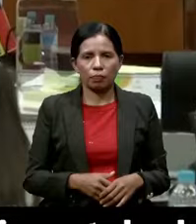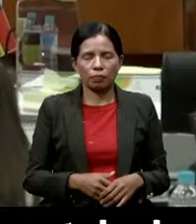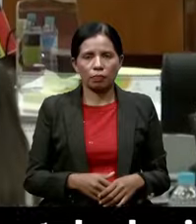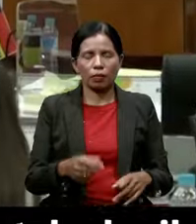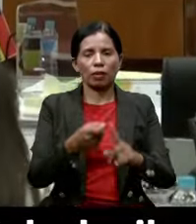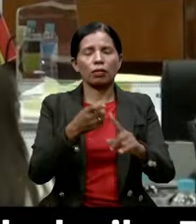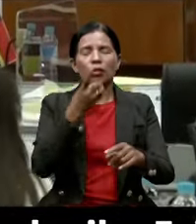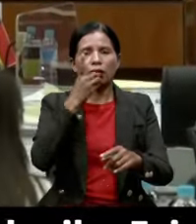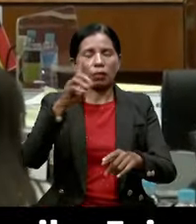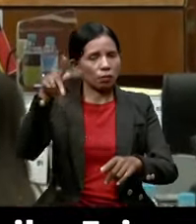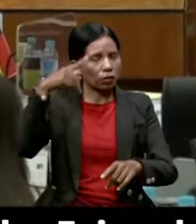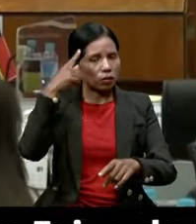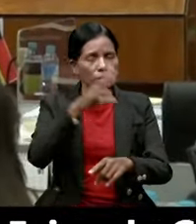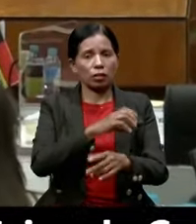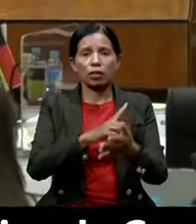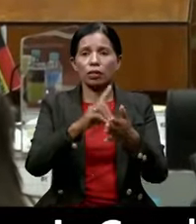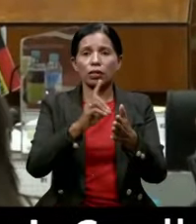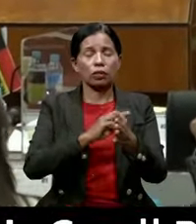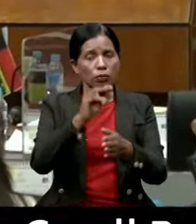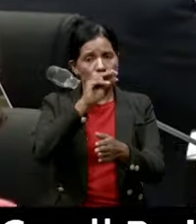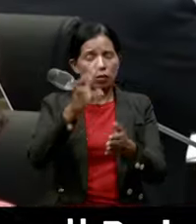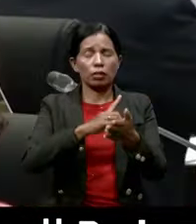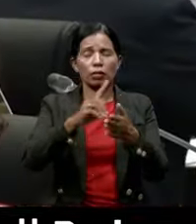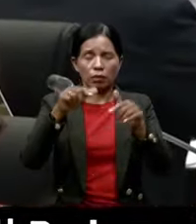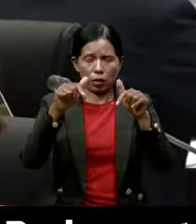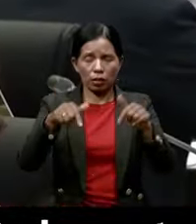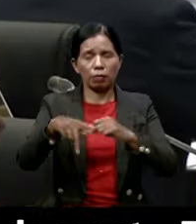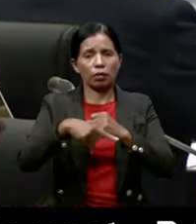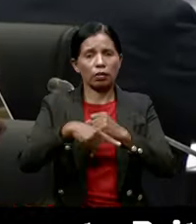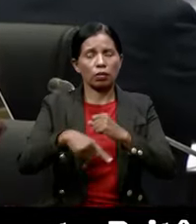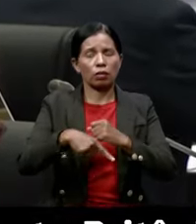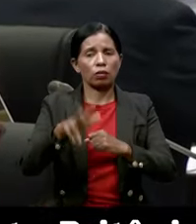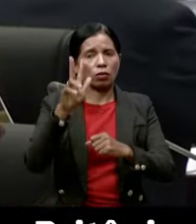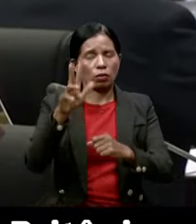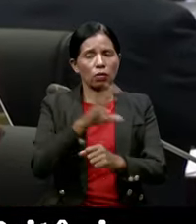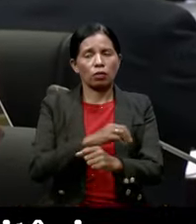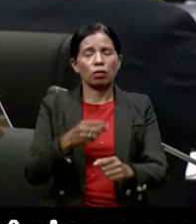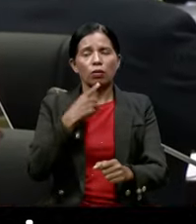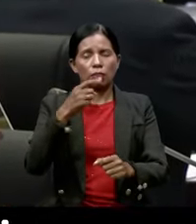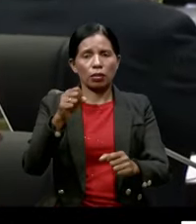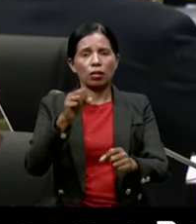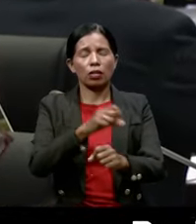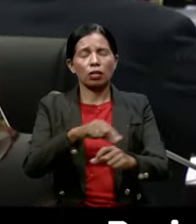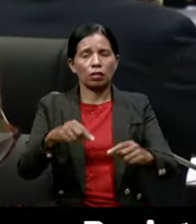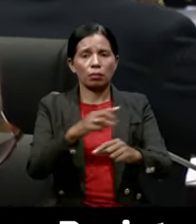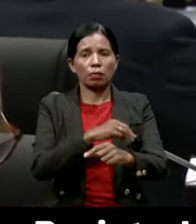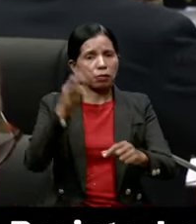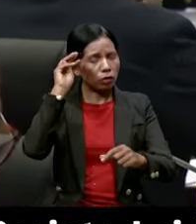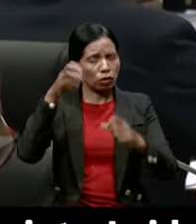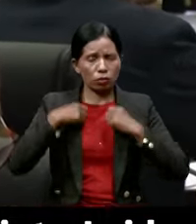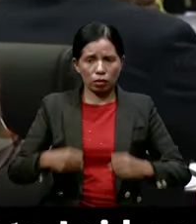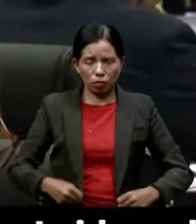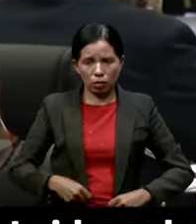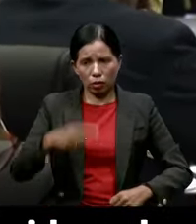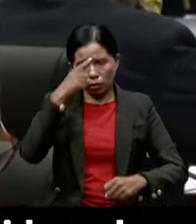Lihusi declaração política segunda semana ne bancada oposição Fretilin no Kuntu continua crítica setor saúde e a nação ne tamba kada lorong